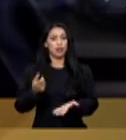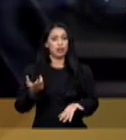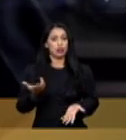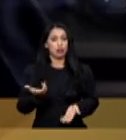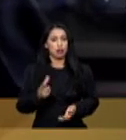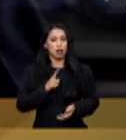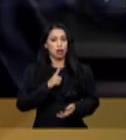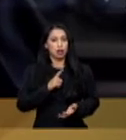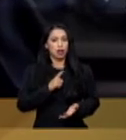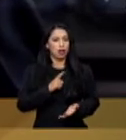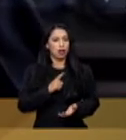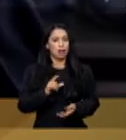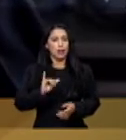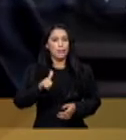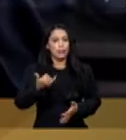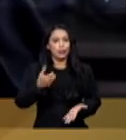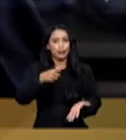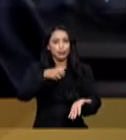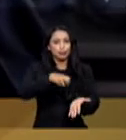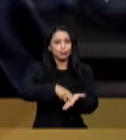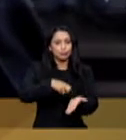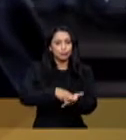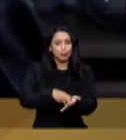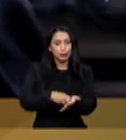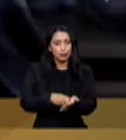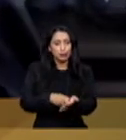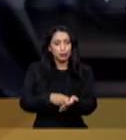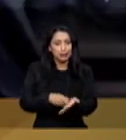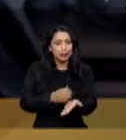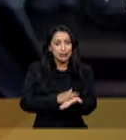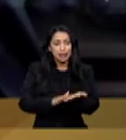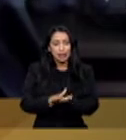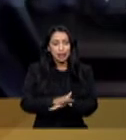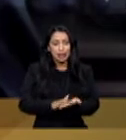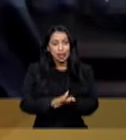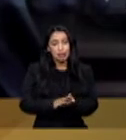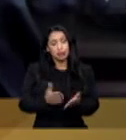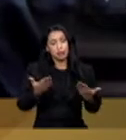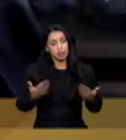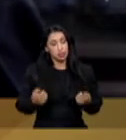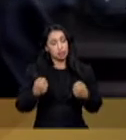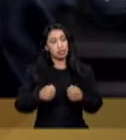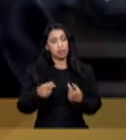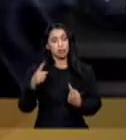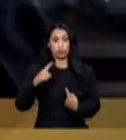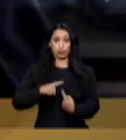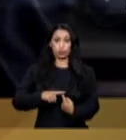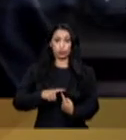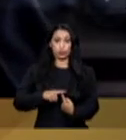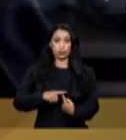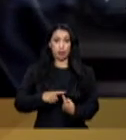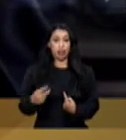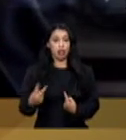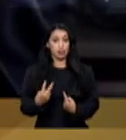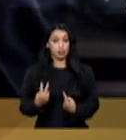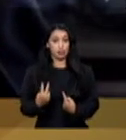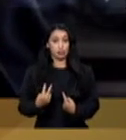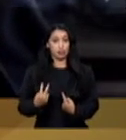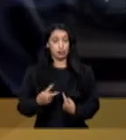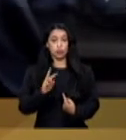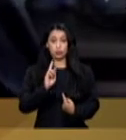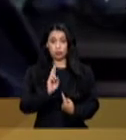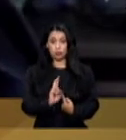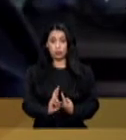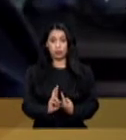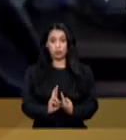de um comportamento que o legislador considerou reprovável, tanto que tipificou. A segunda